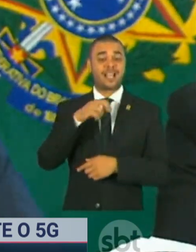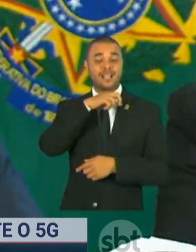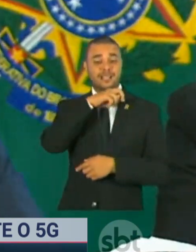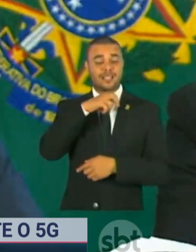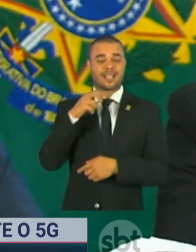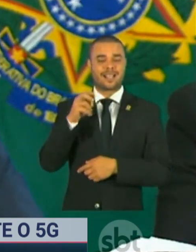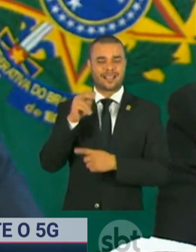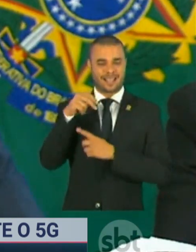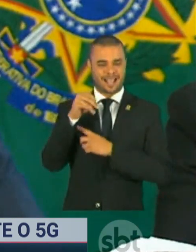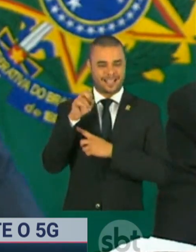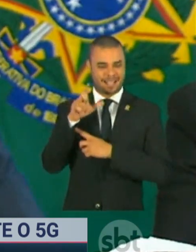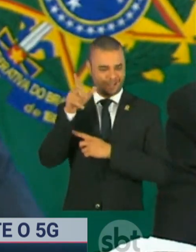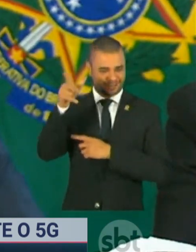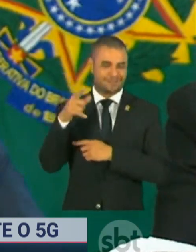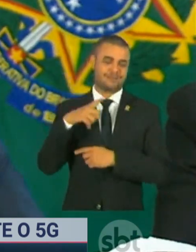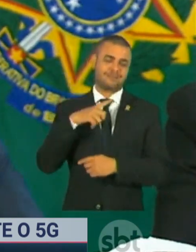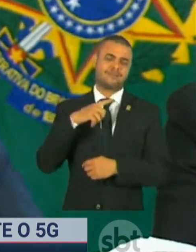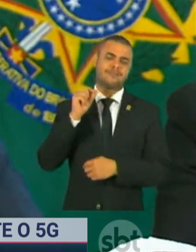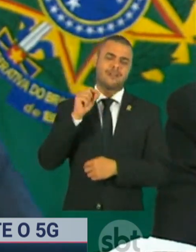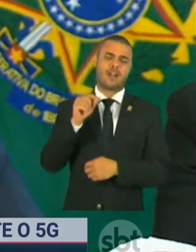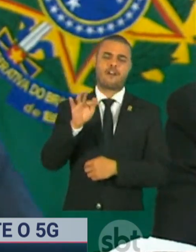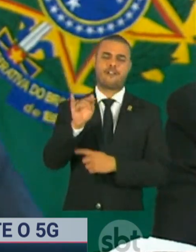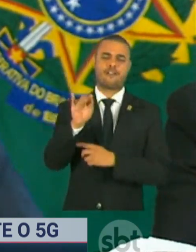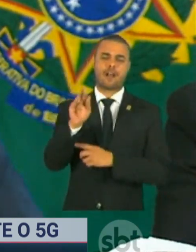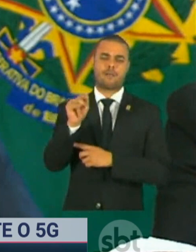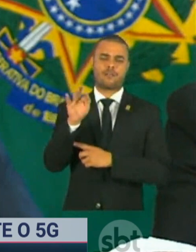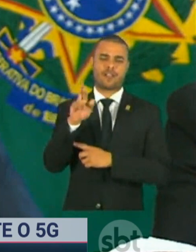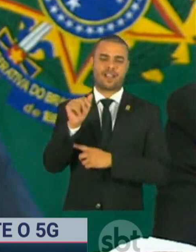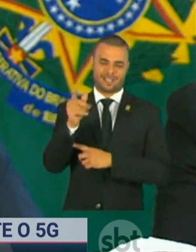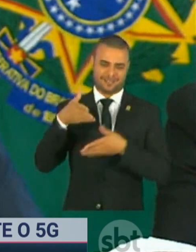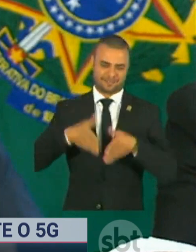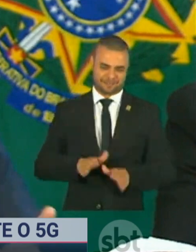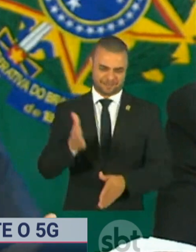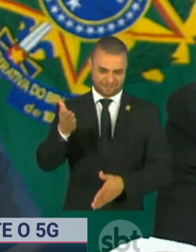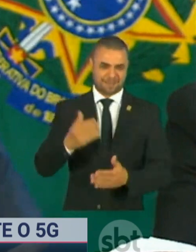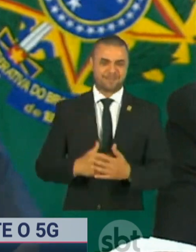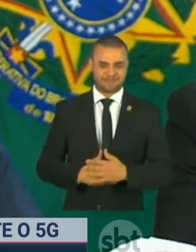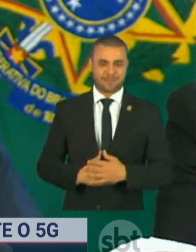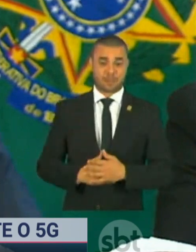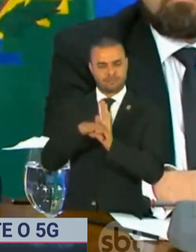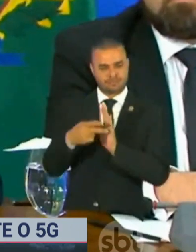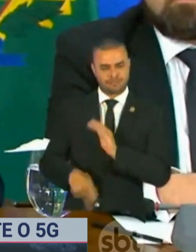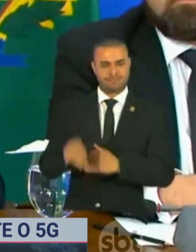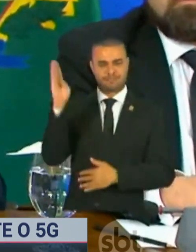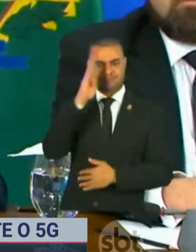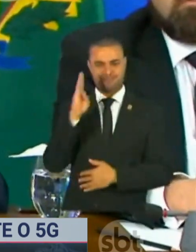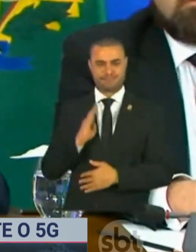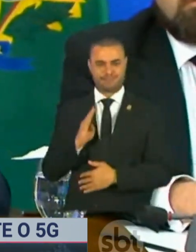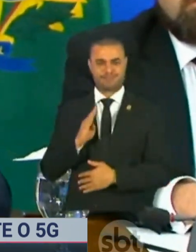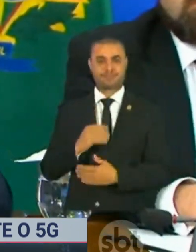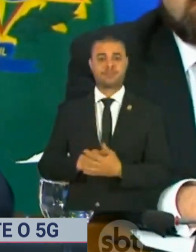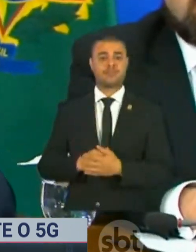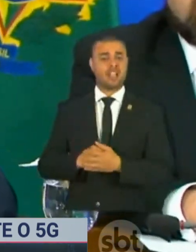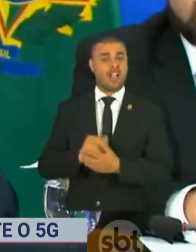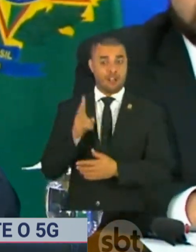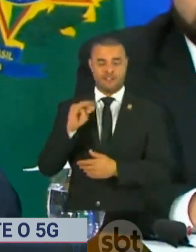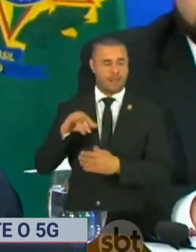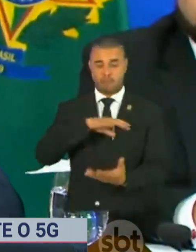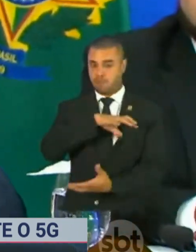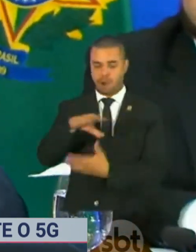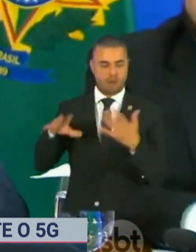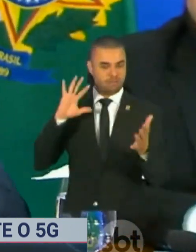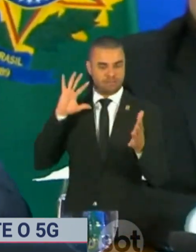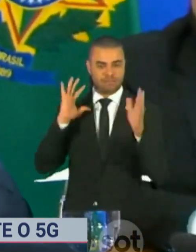vemos com muita alegria o 5G chegando no Brasil e atingindo a todos os setores. Será uma revolução realmente na